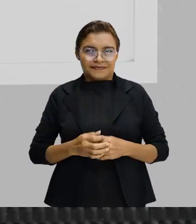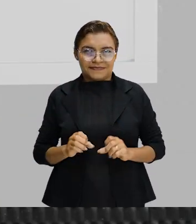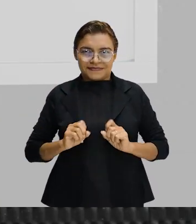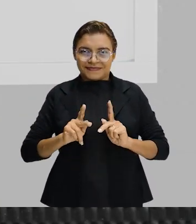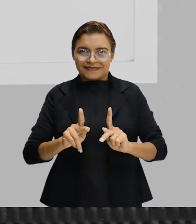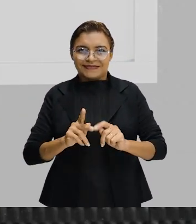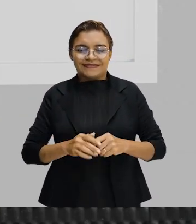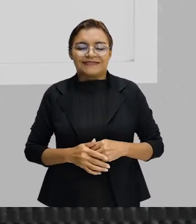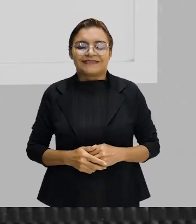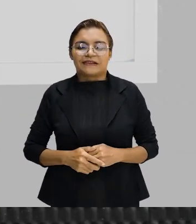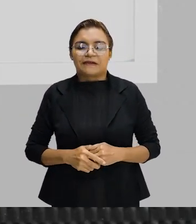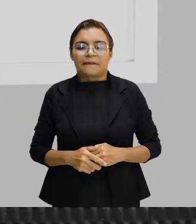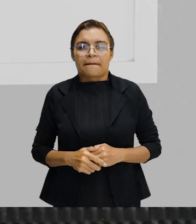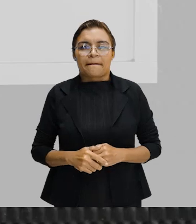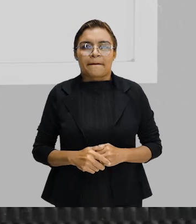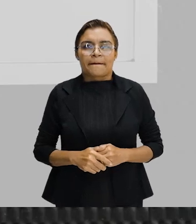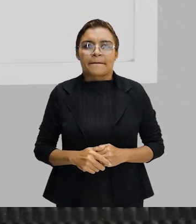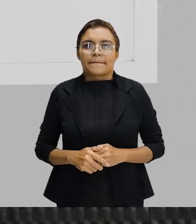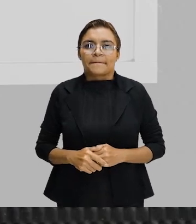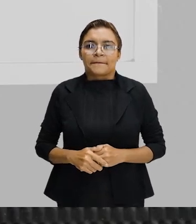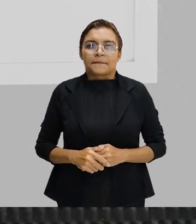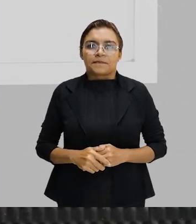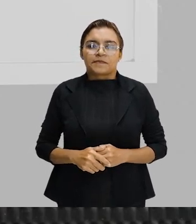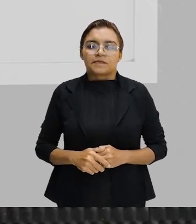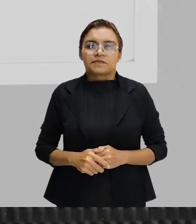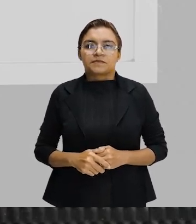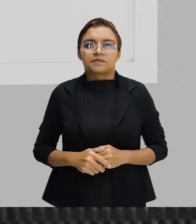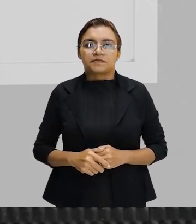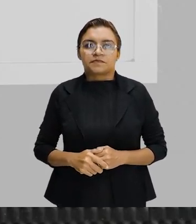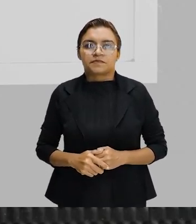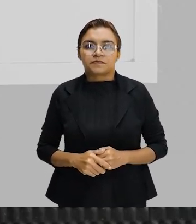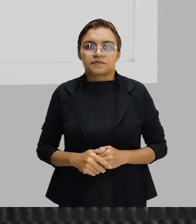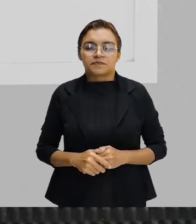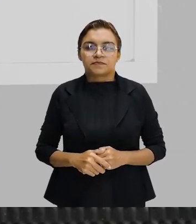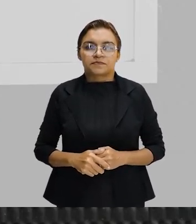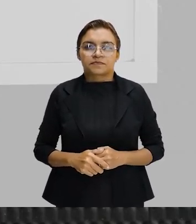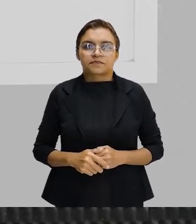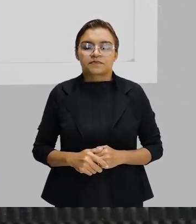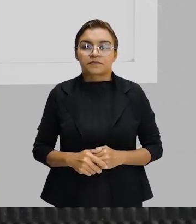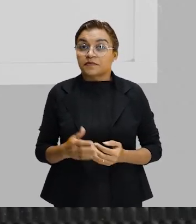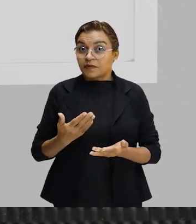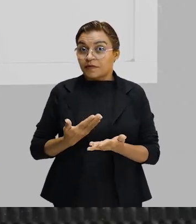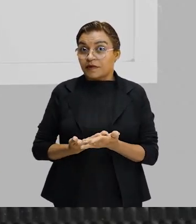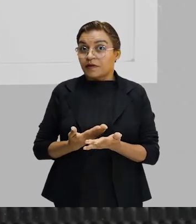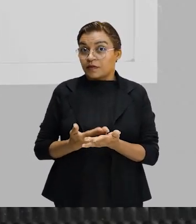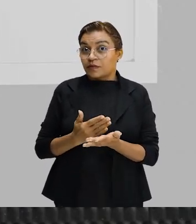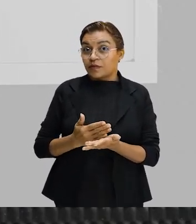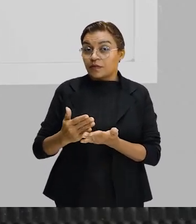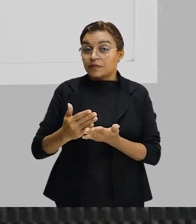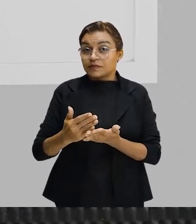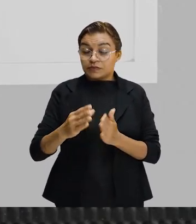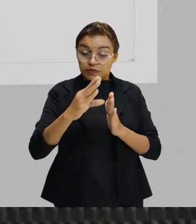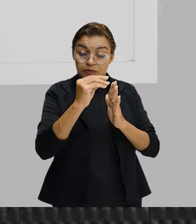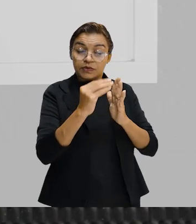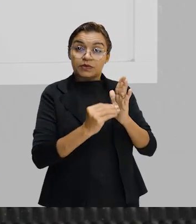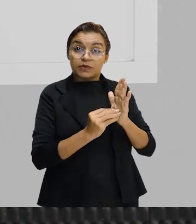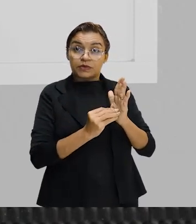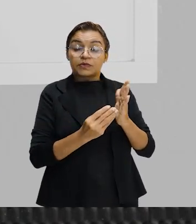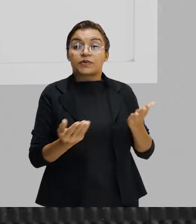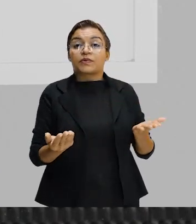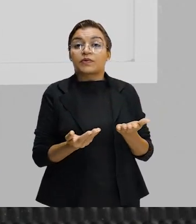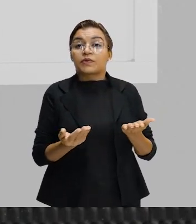Gonçalves Dias, tá certo? Ok? Então vamos lá, Vamos dar início ao conteúdo de hoje com